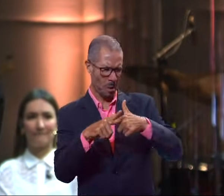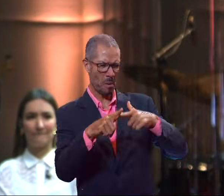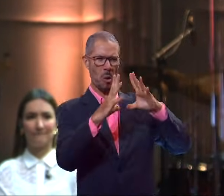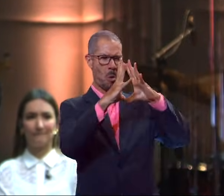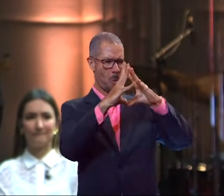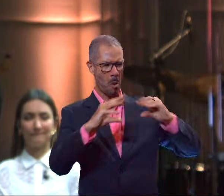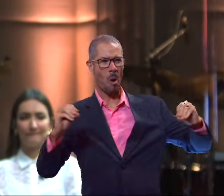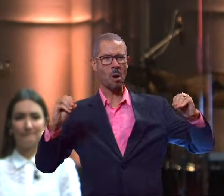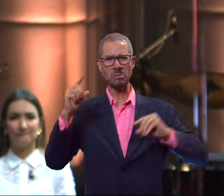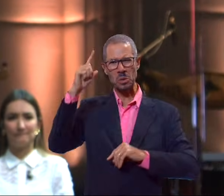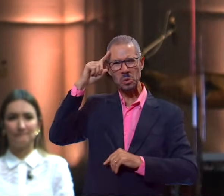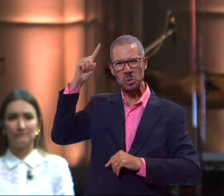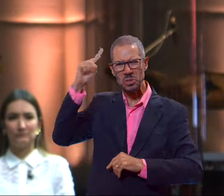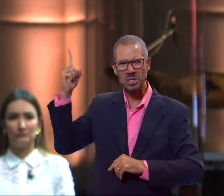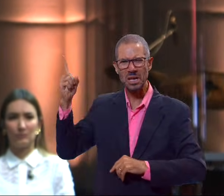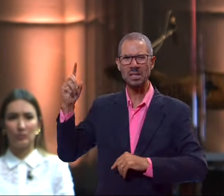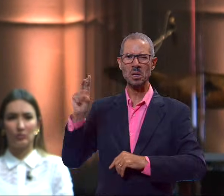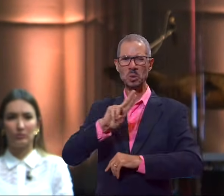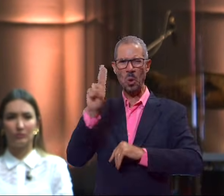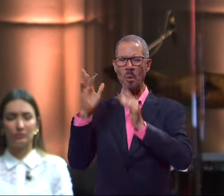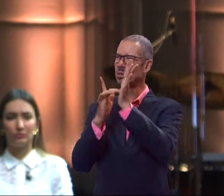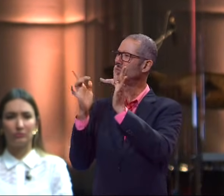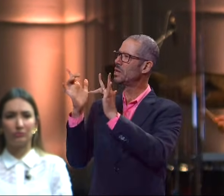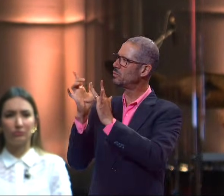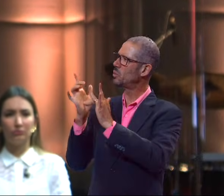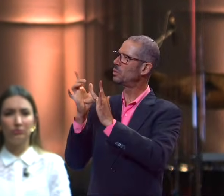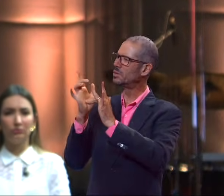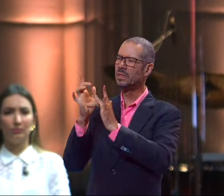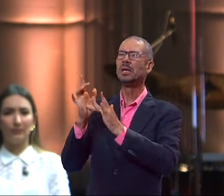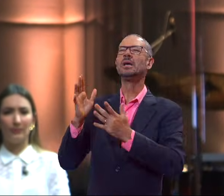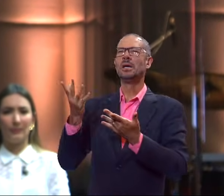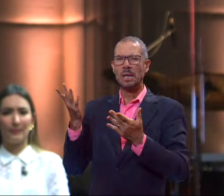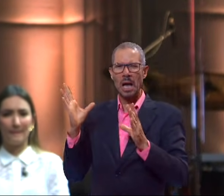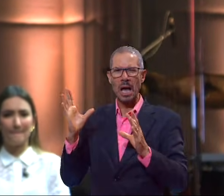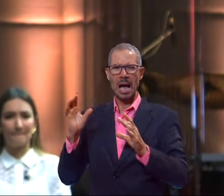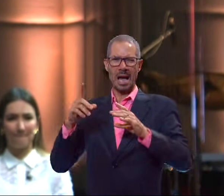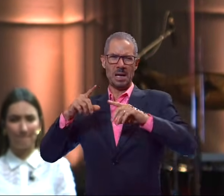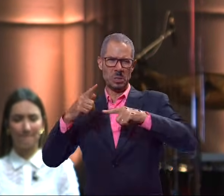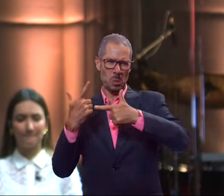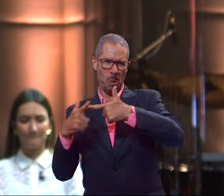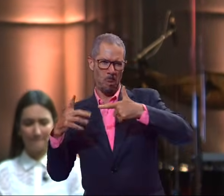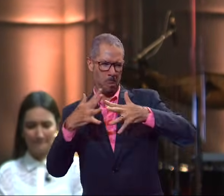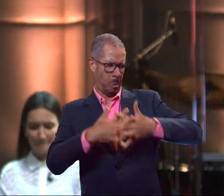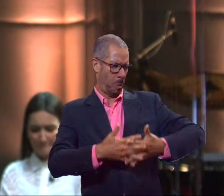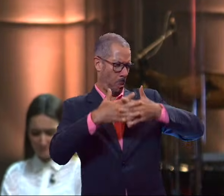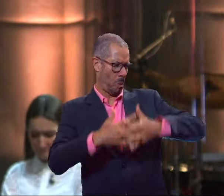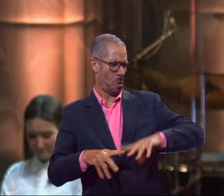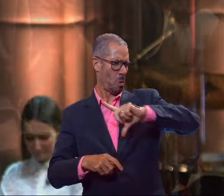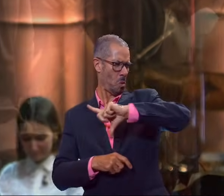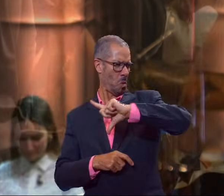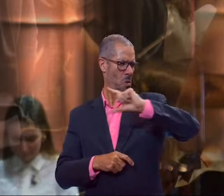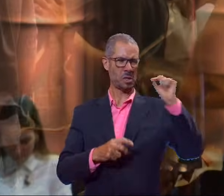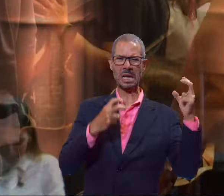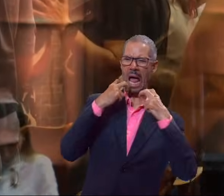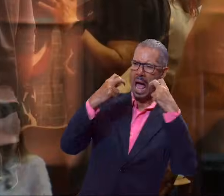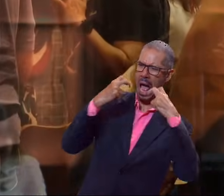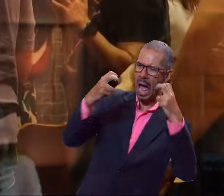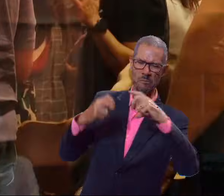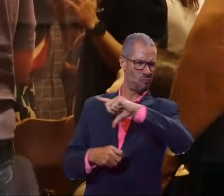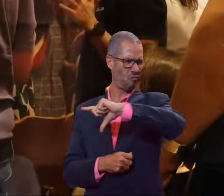dias. Enquanto vocês clamam ao Senhor, a confusão vai sair, a gritaria vai